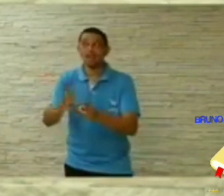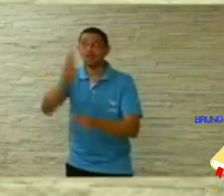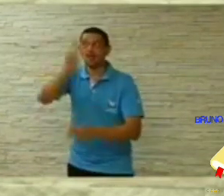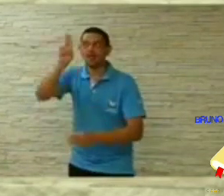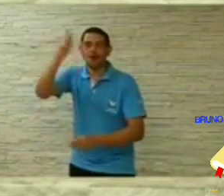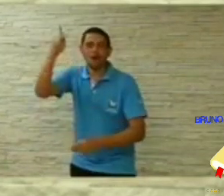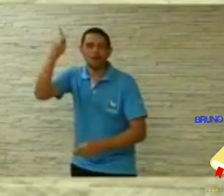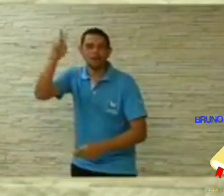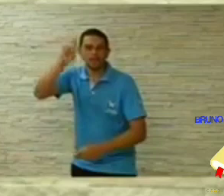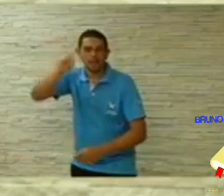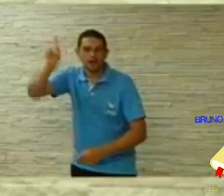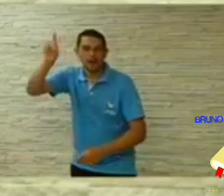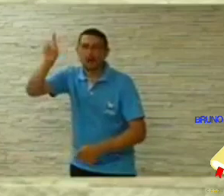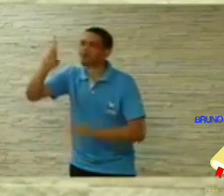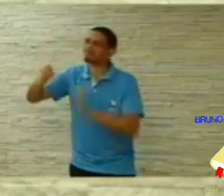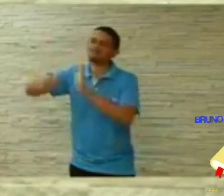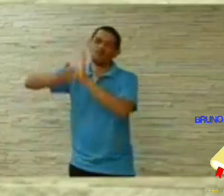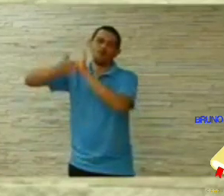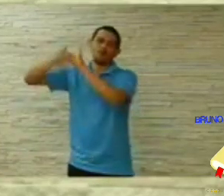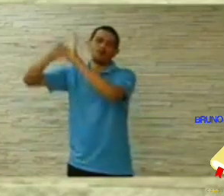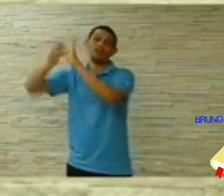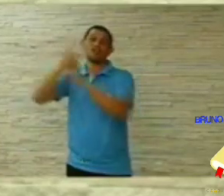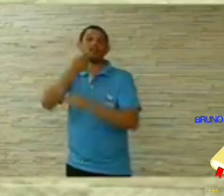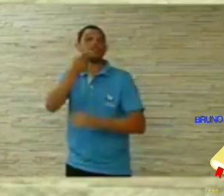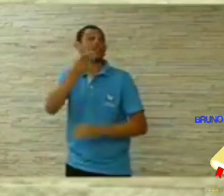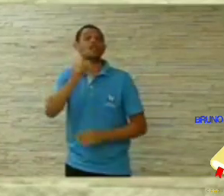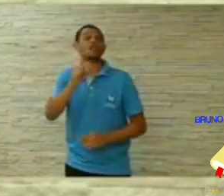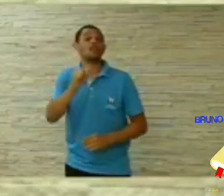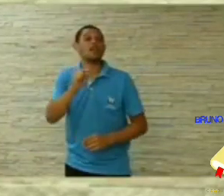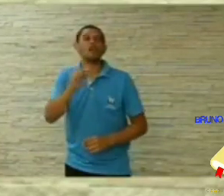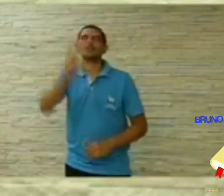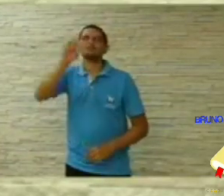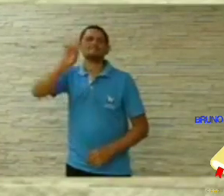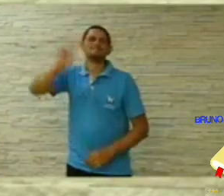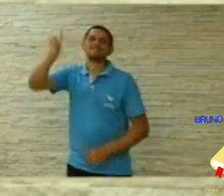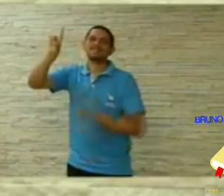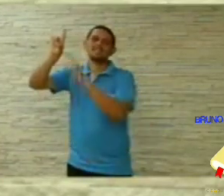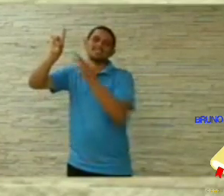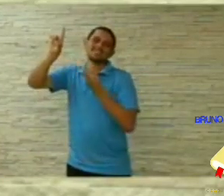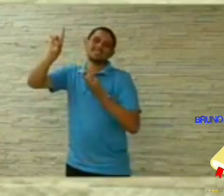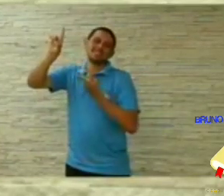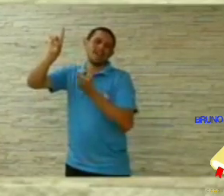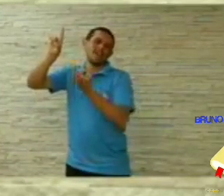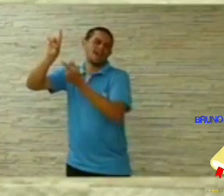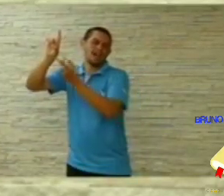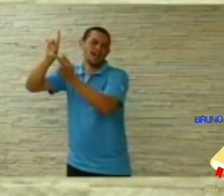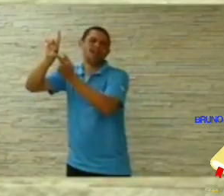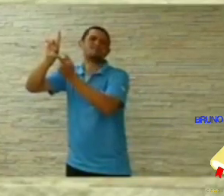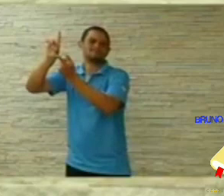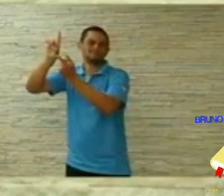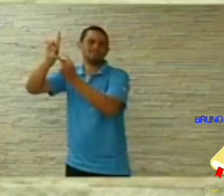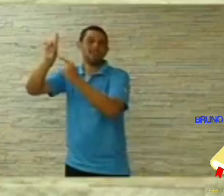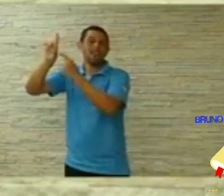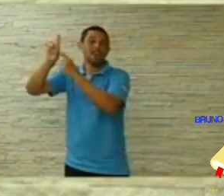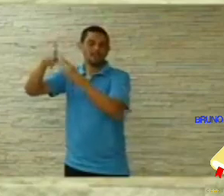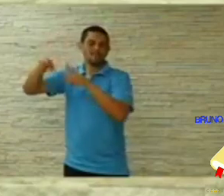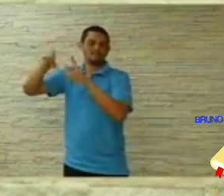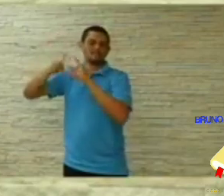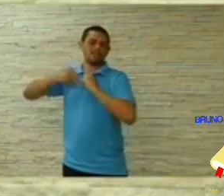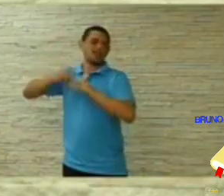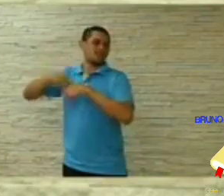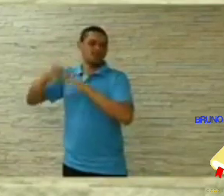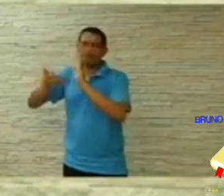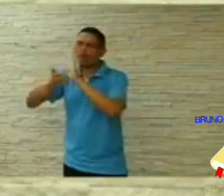estavam dizendo que Deus é um Deus eterno, que merece ser louvado em todo tempo, o tempo todo.